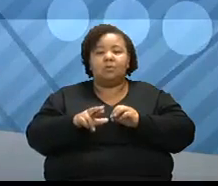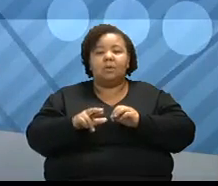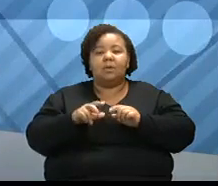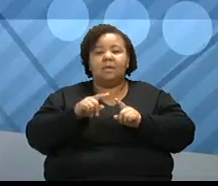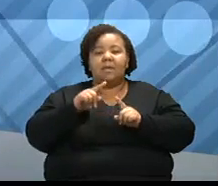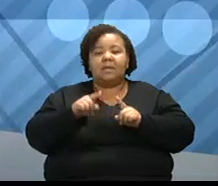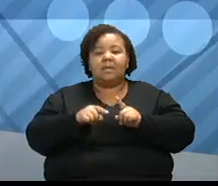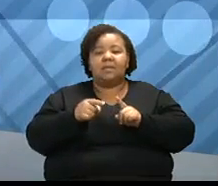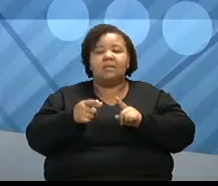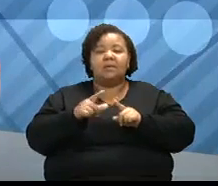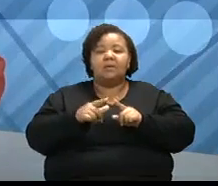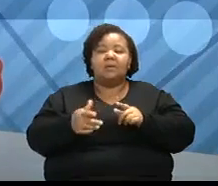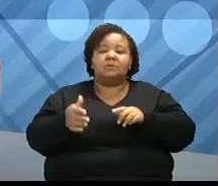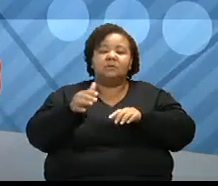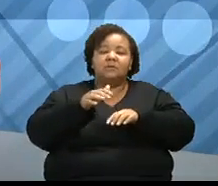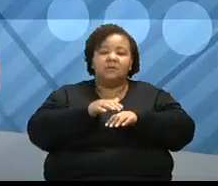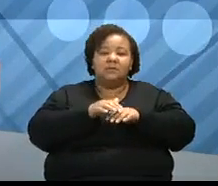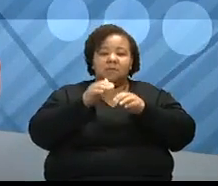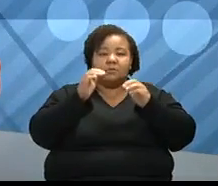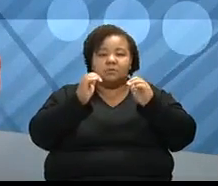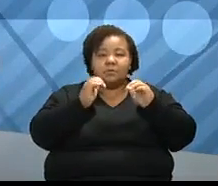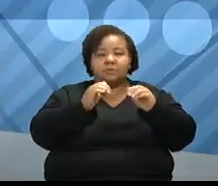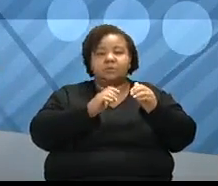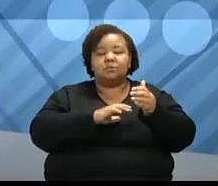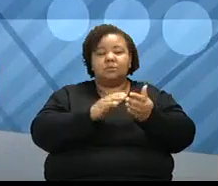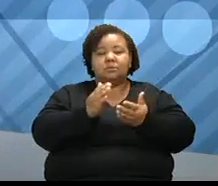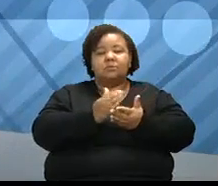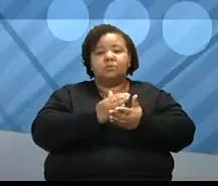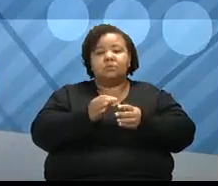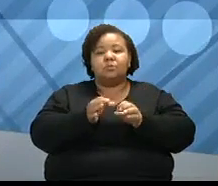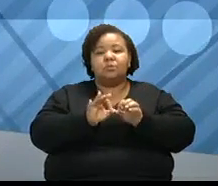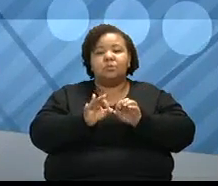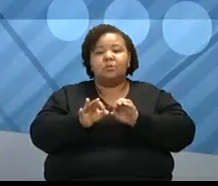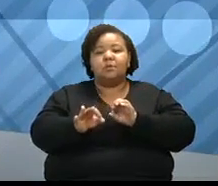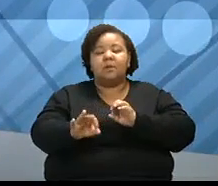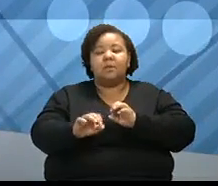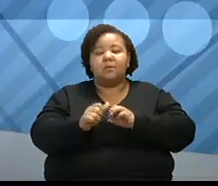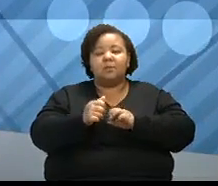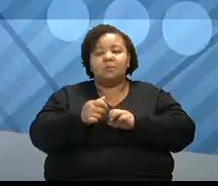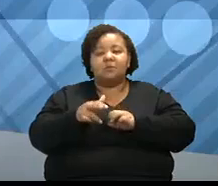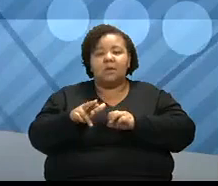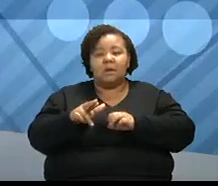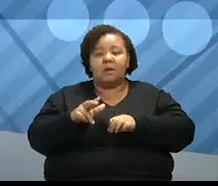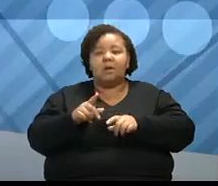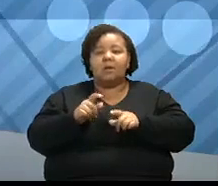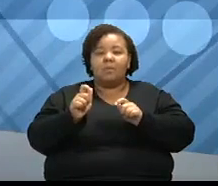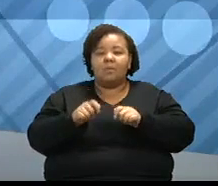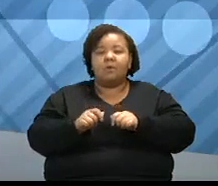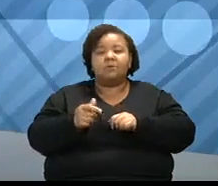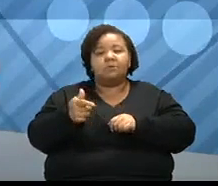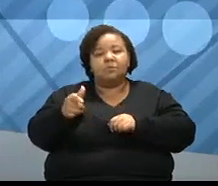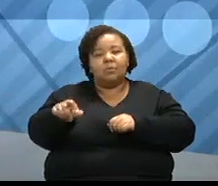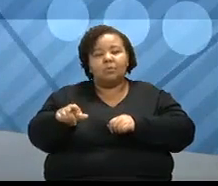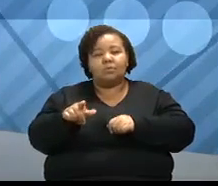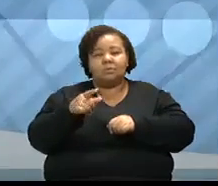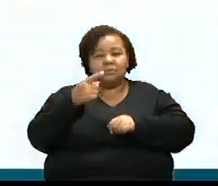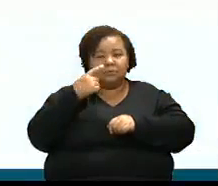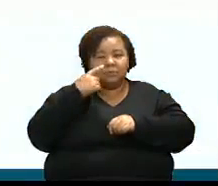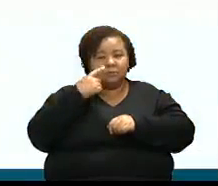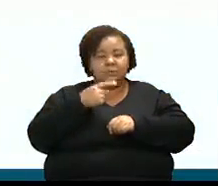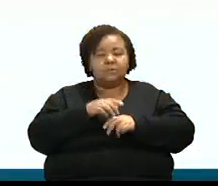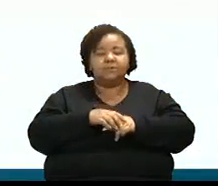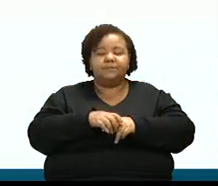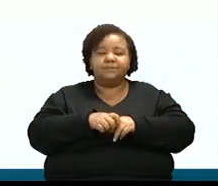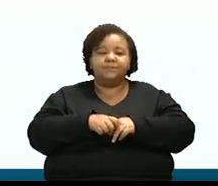integrando, considerando essa partição em relação ao comprimento de arco, mas eu posso ter outras situações. Vamos conferir no